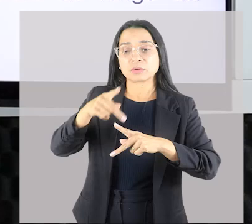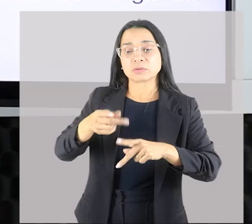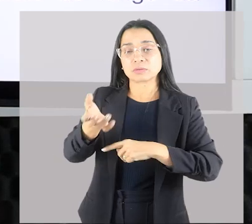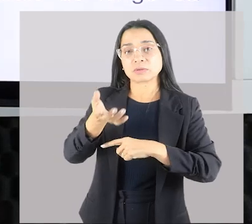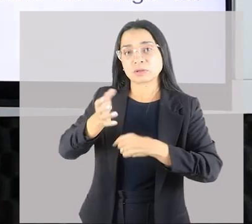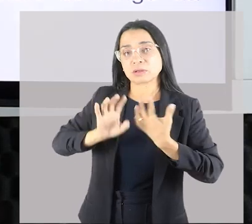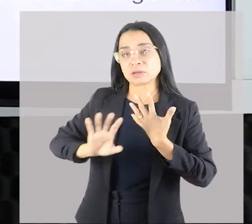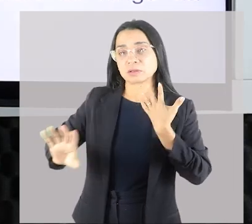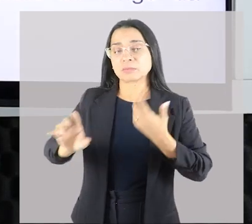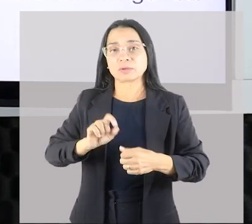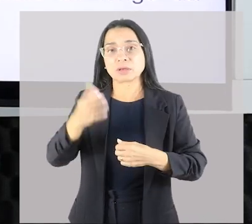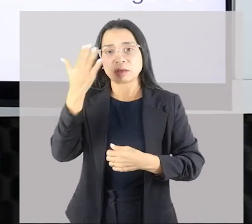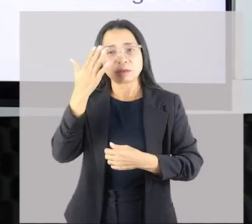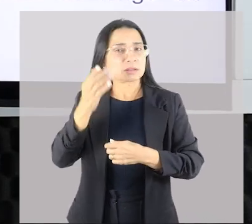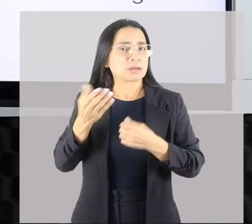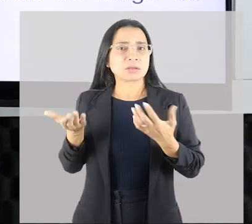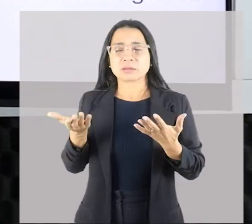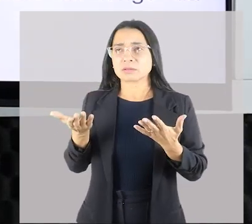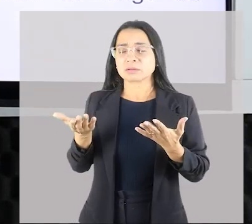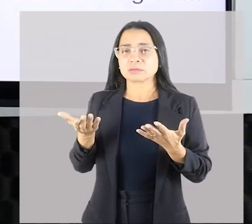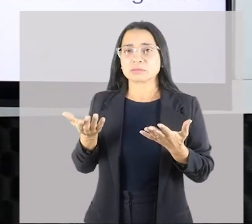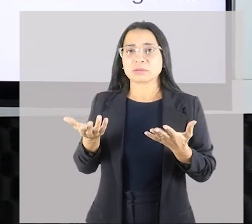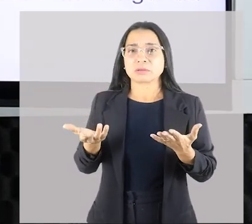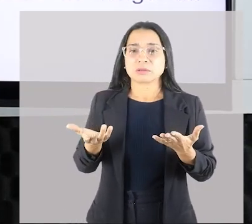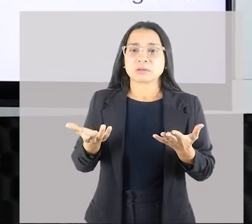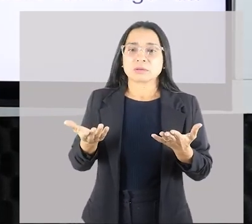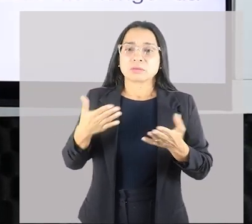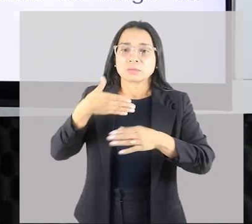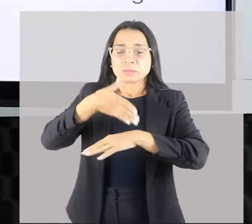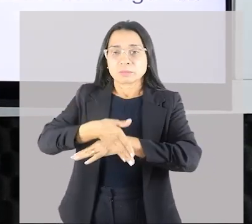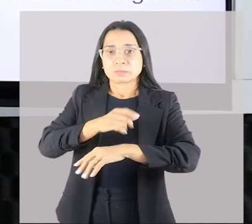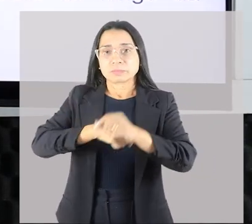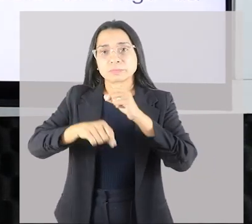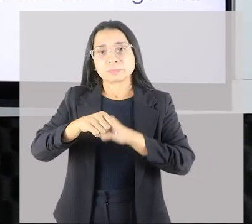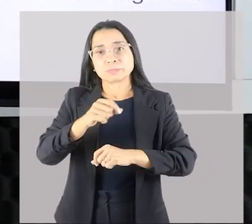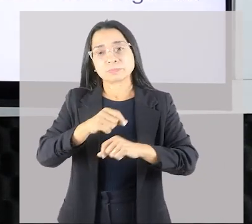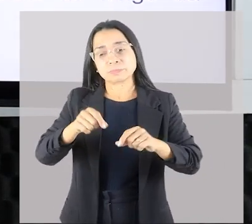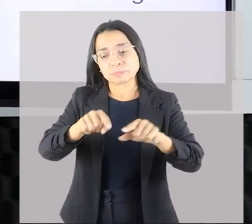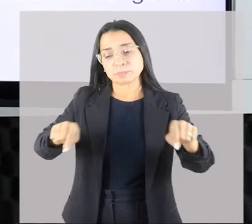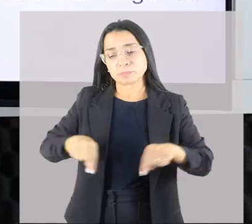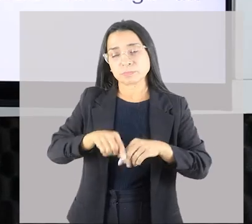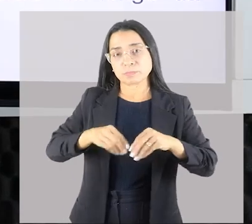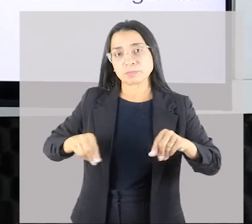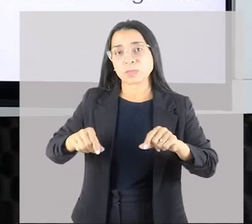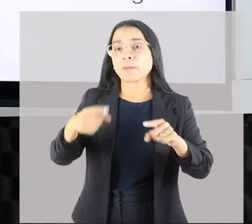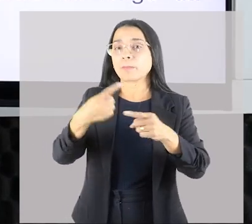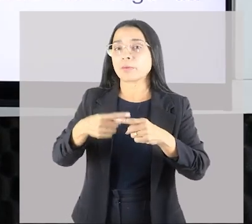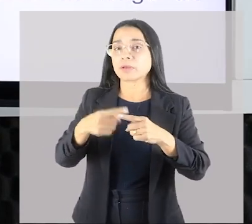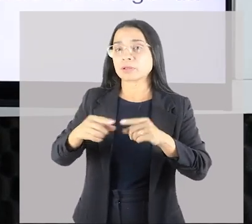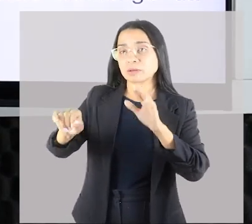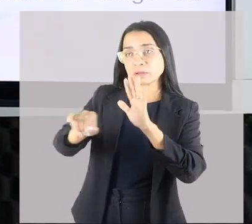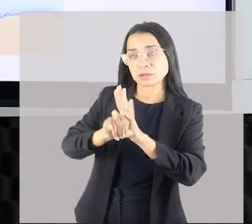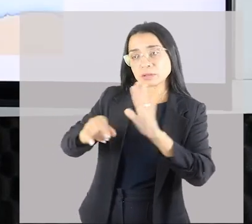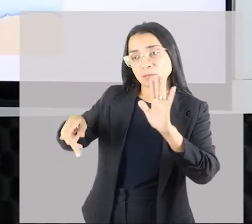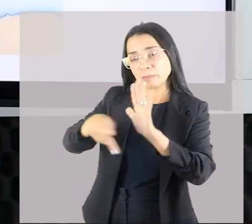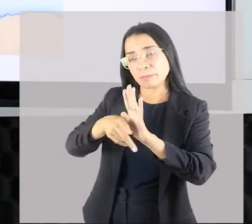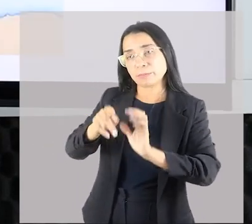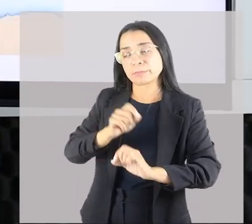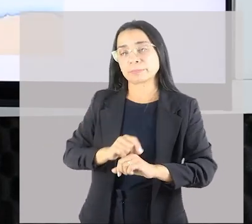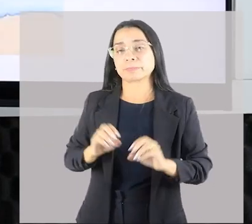que não deveriam fazer parte desse território, desse país, porque possui uma identidade própria, belezinha?